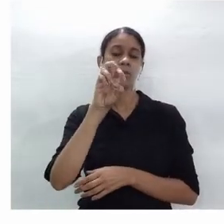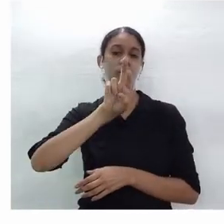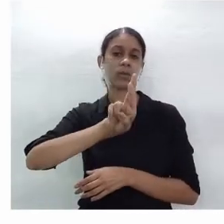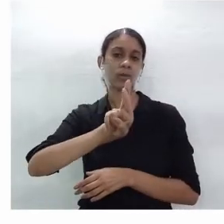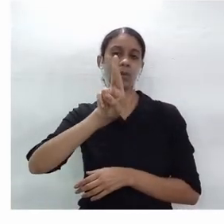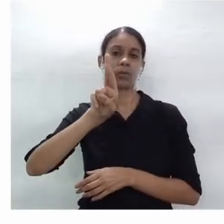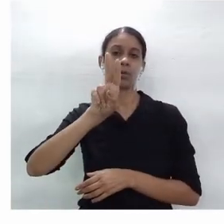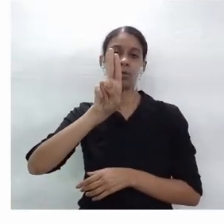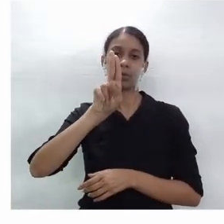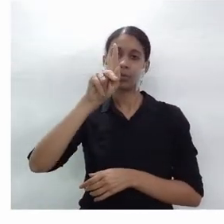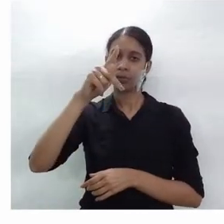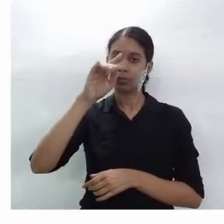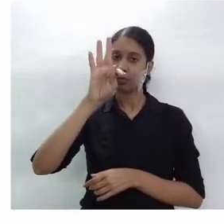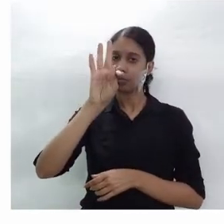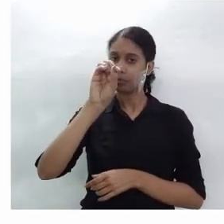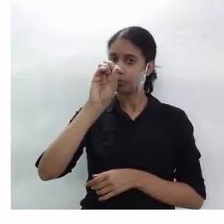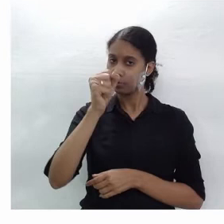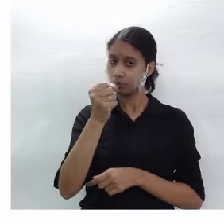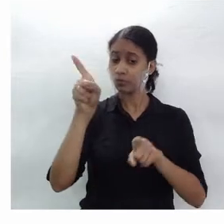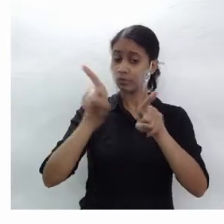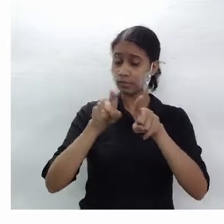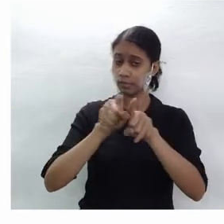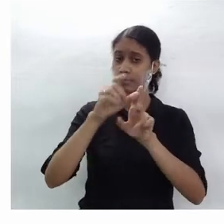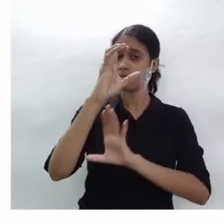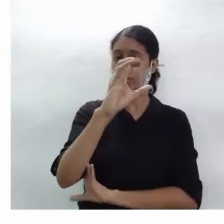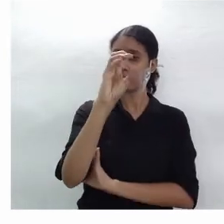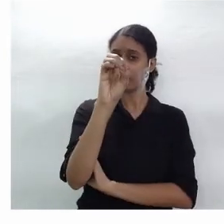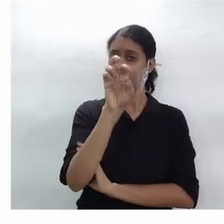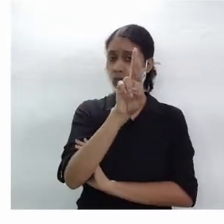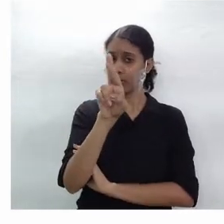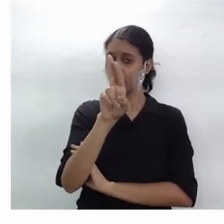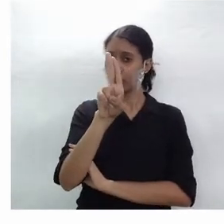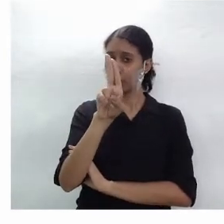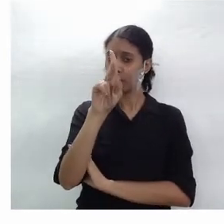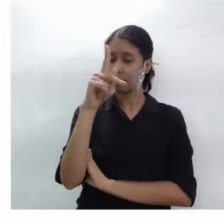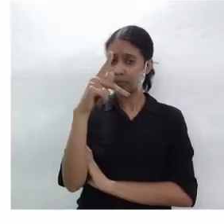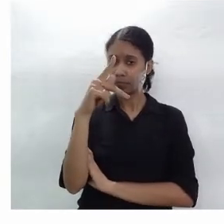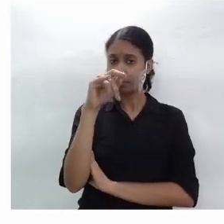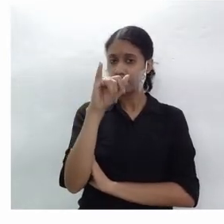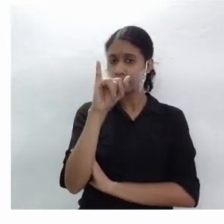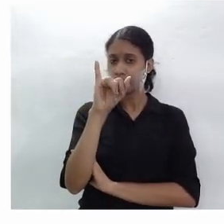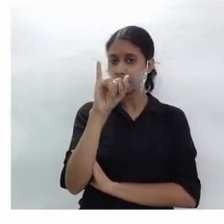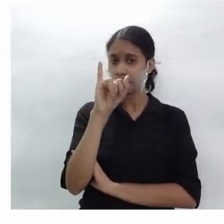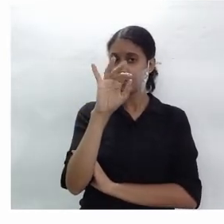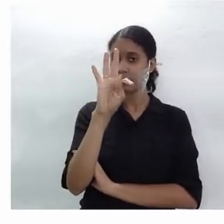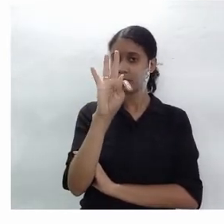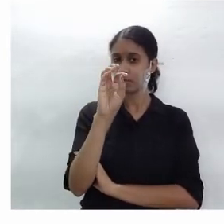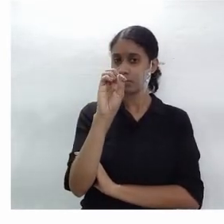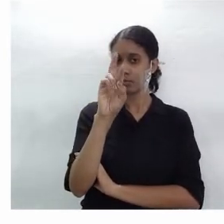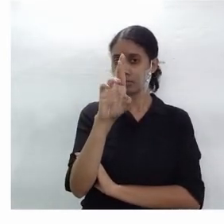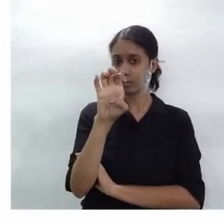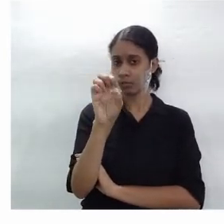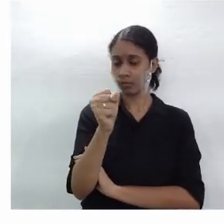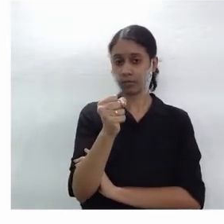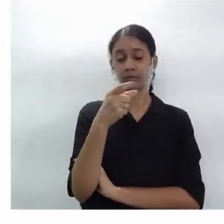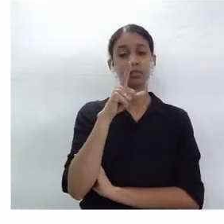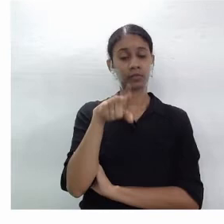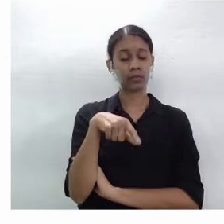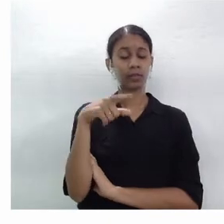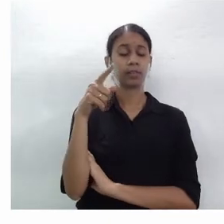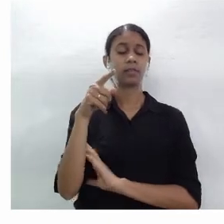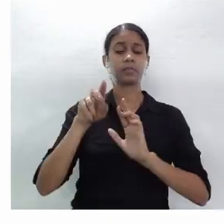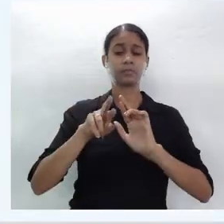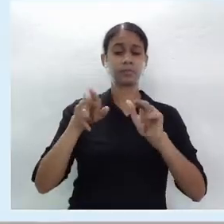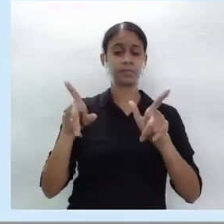corruptores. Né? Então, é a sociedade que é corrupta. Então, isso é muito comum nas questões da desigualdade. Quanto